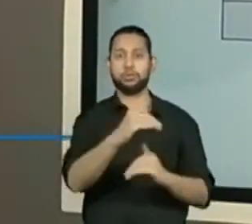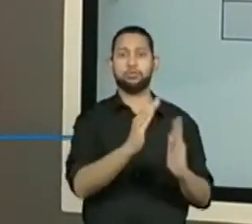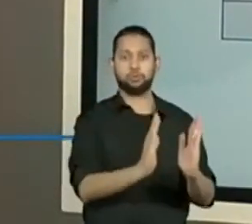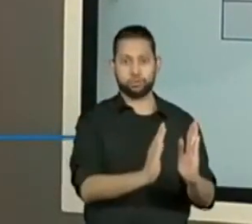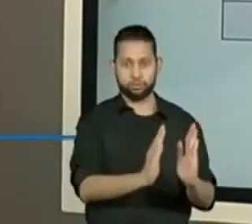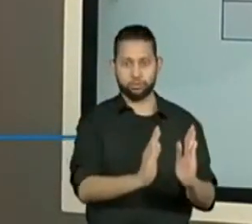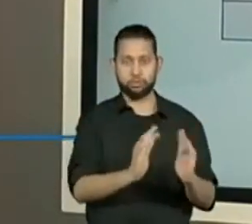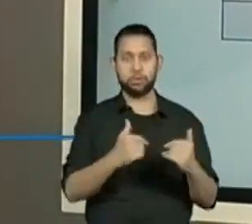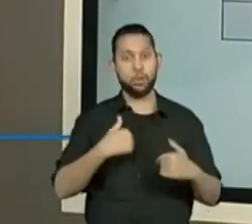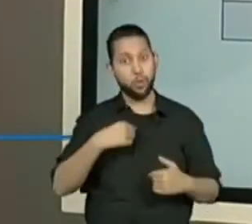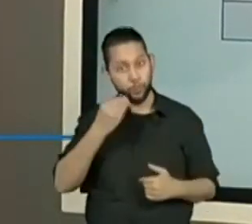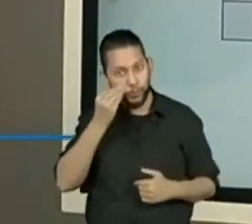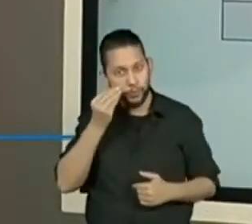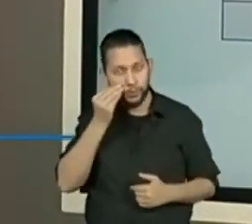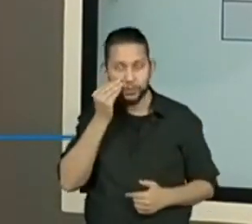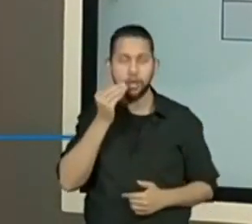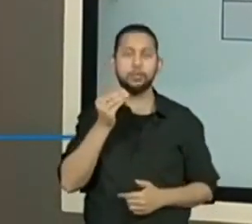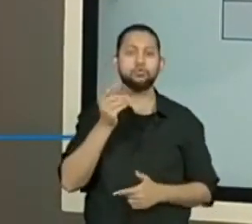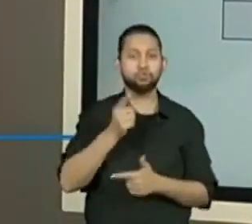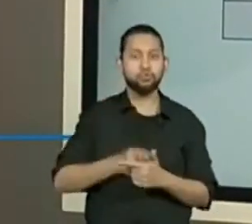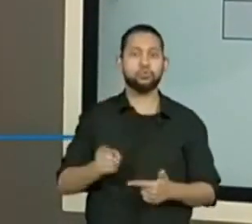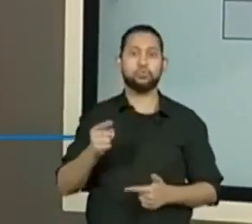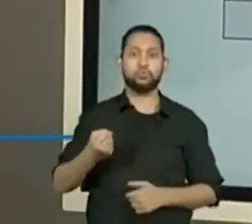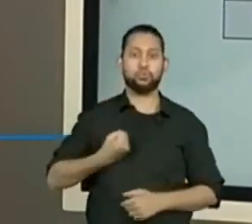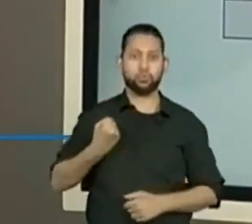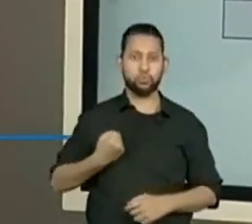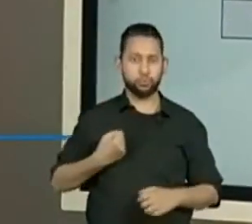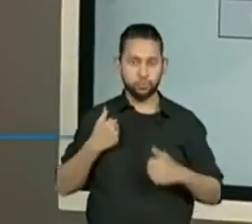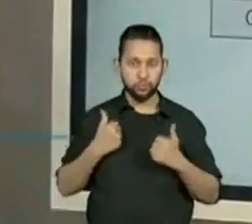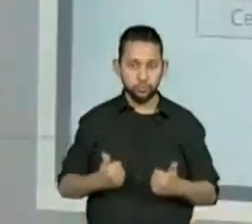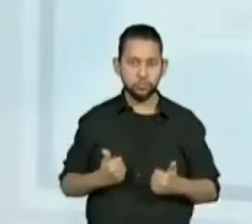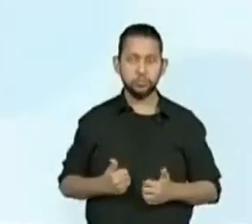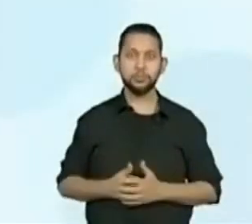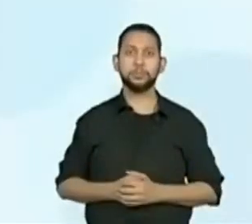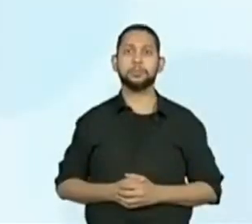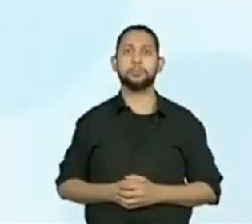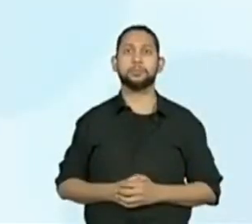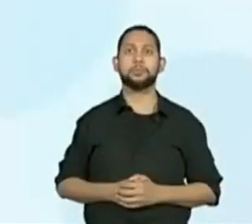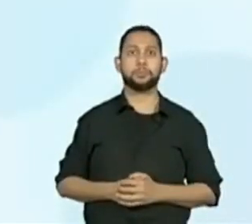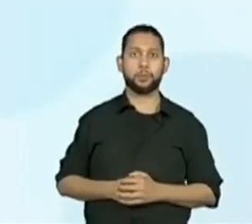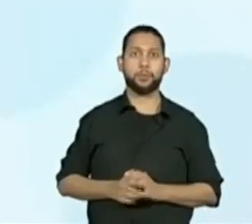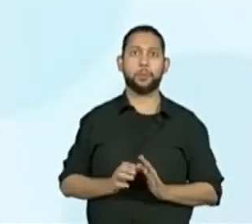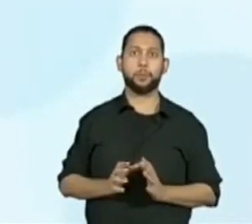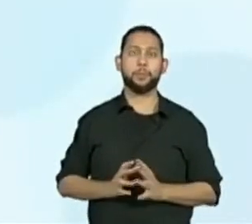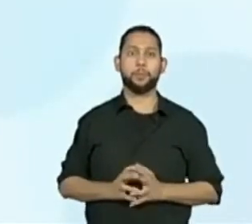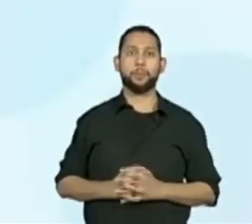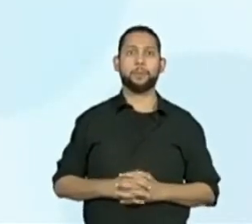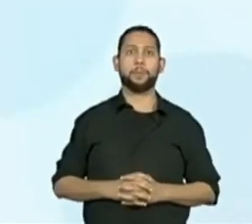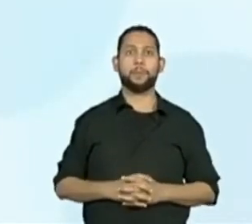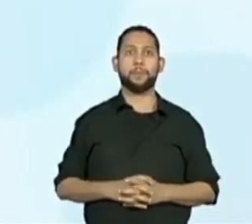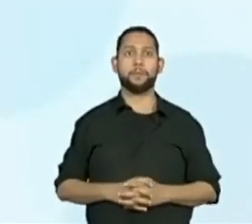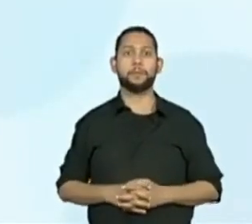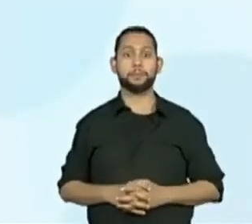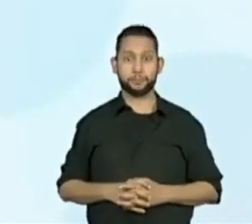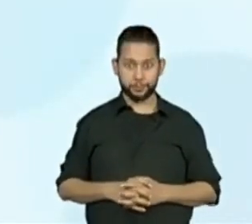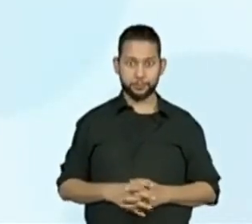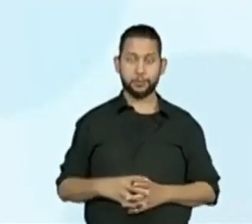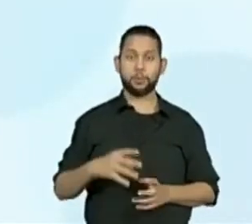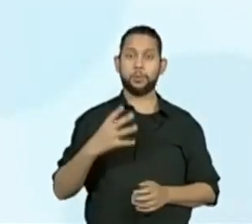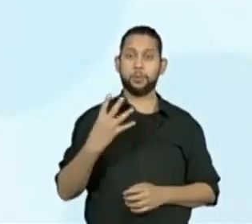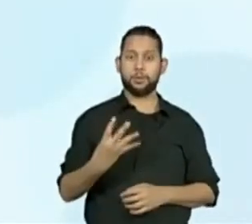de vezes que a gente vai dividir esse número tá bom então nós vamos fazer assim a